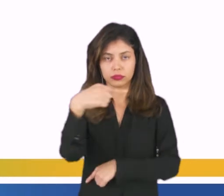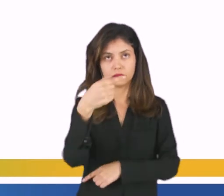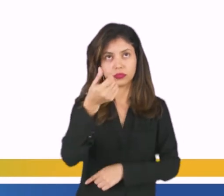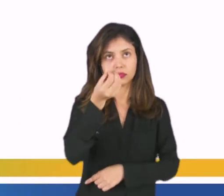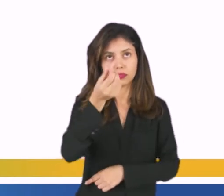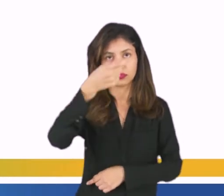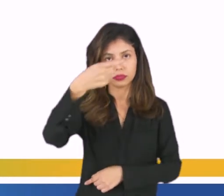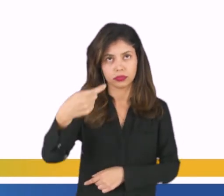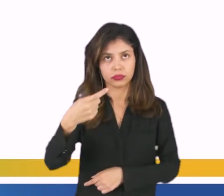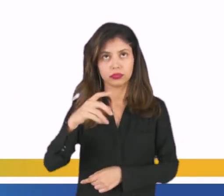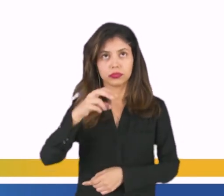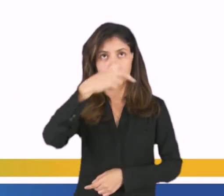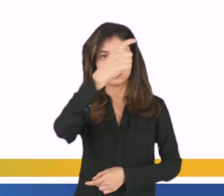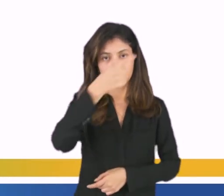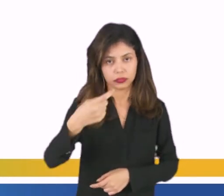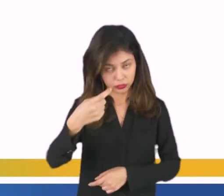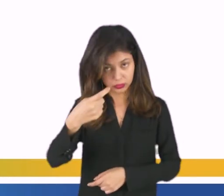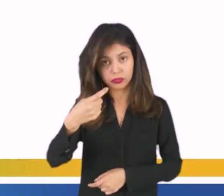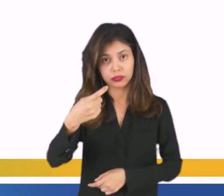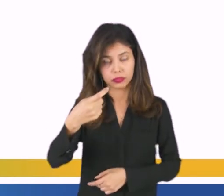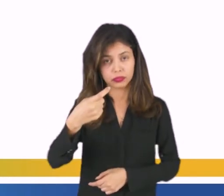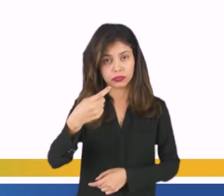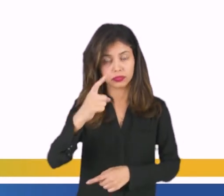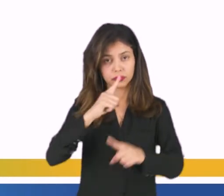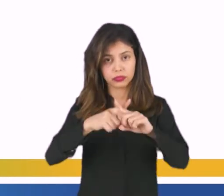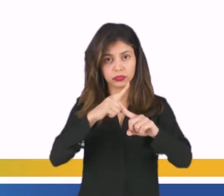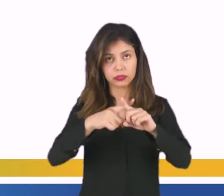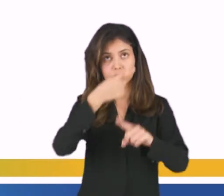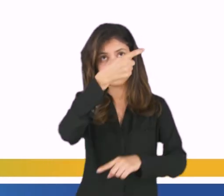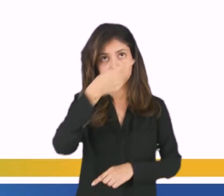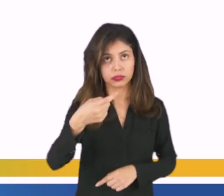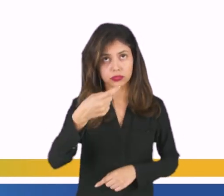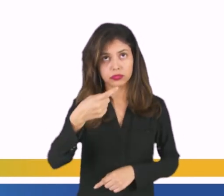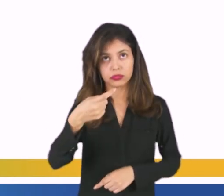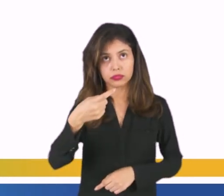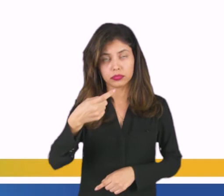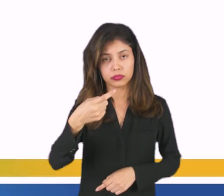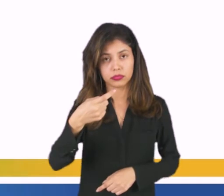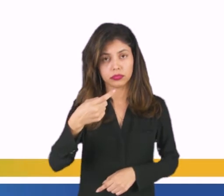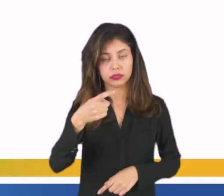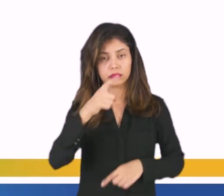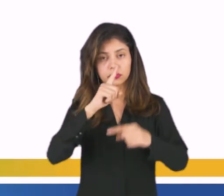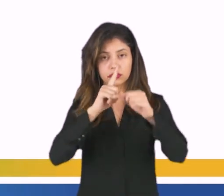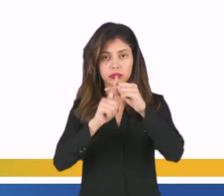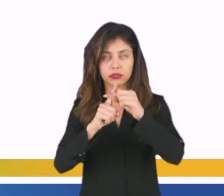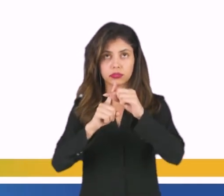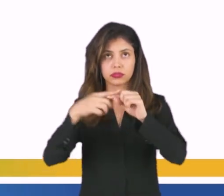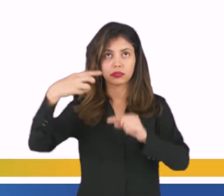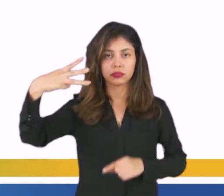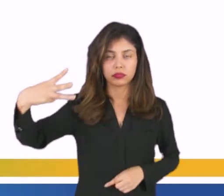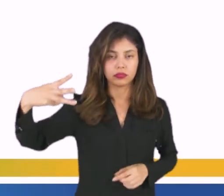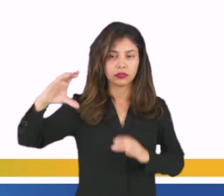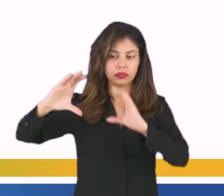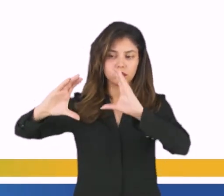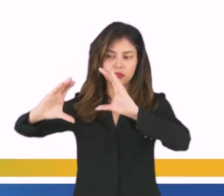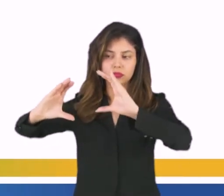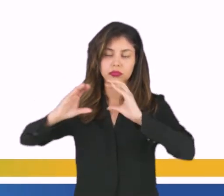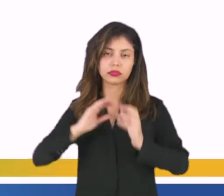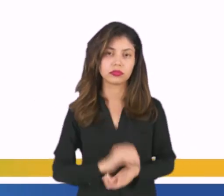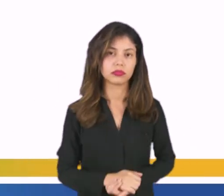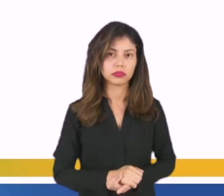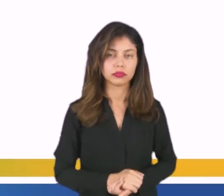3x² menos 6x vezes, aí nós vamos multiplicar por um binômio, x mais